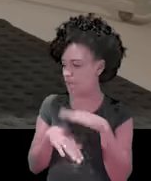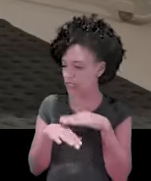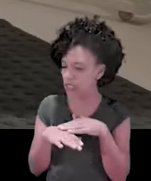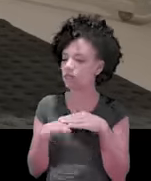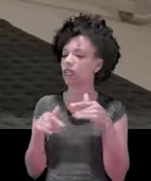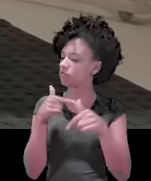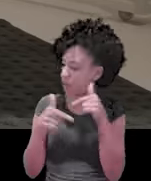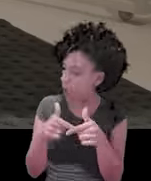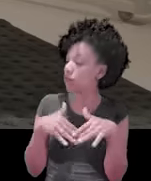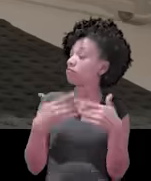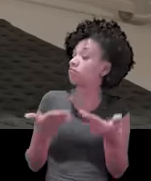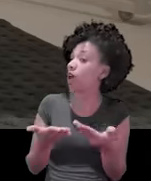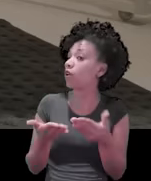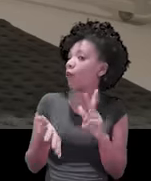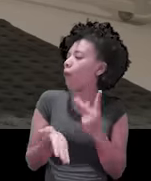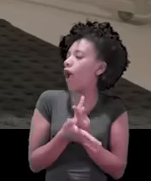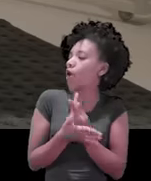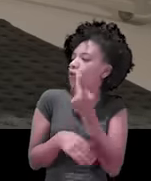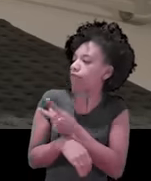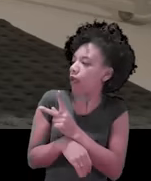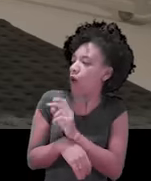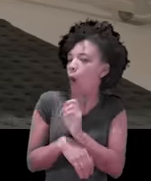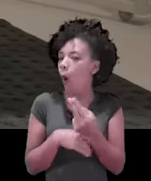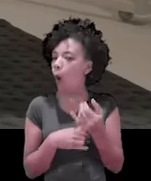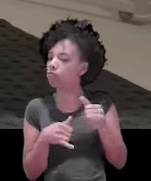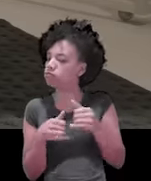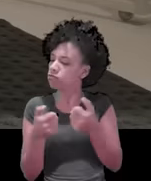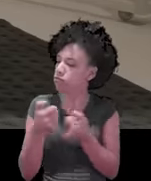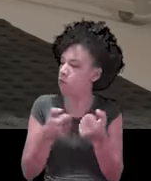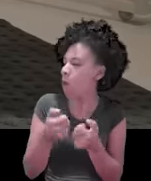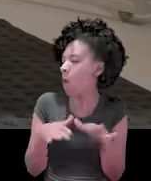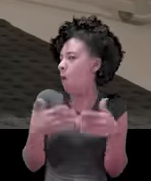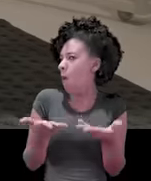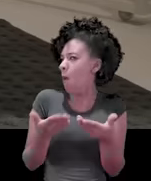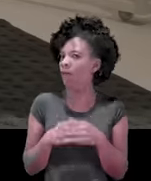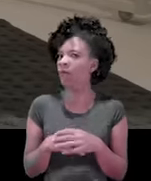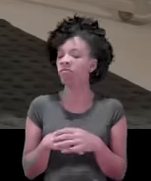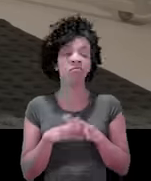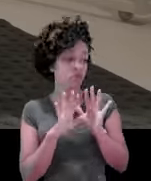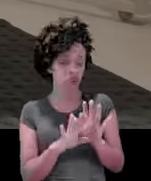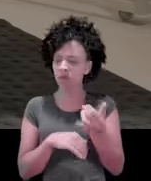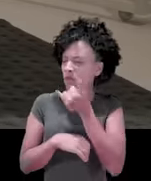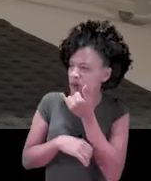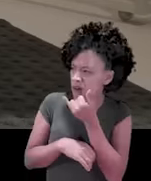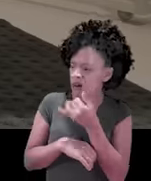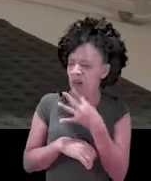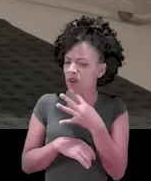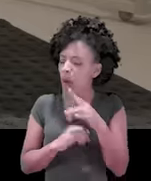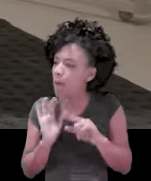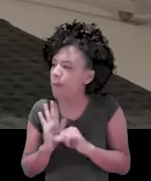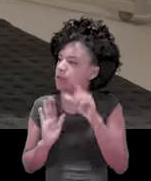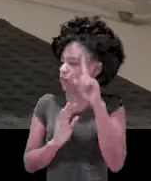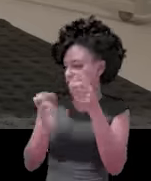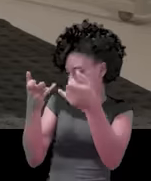você tava fazendo esse trampo tal e aí foi um erro tem um erro da nave que que você não é você tem reconhecimento